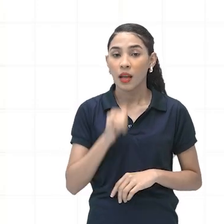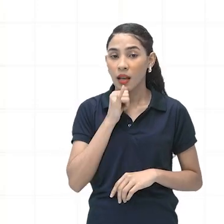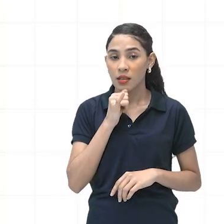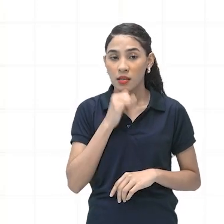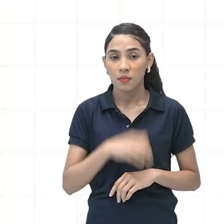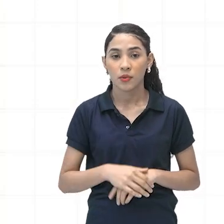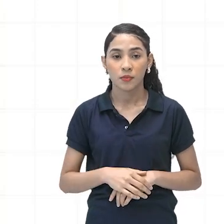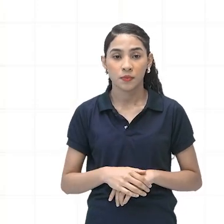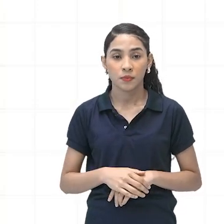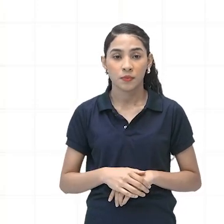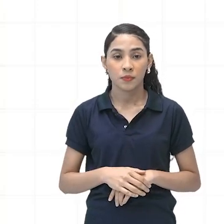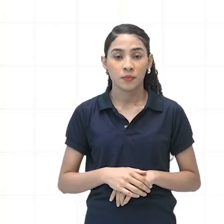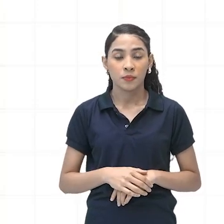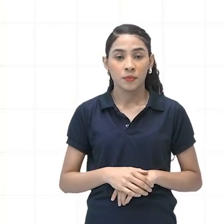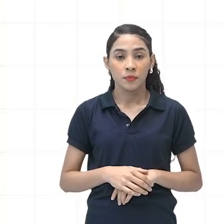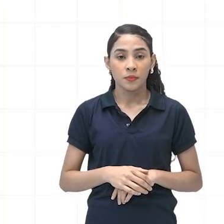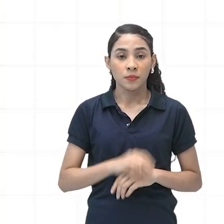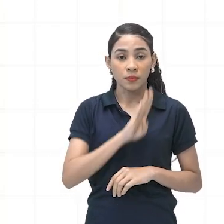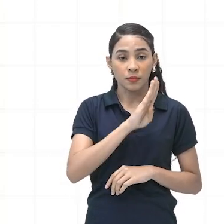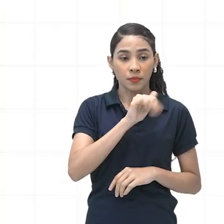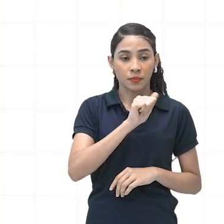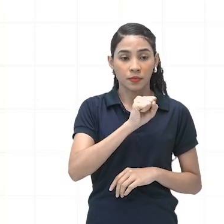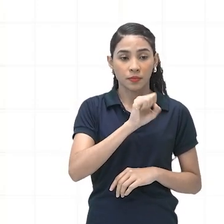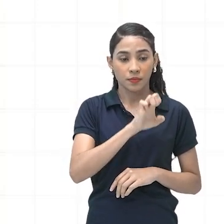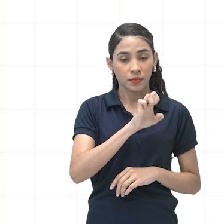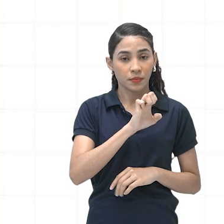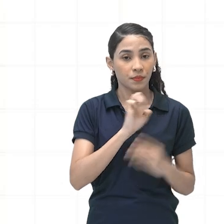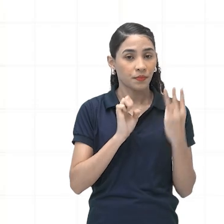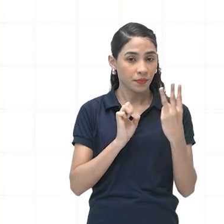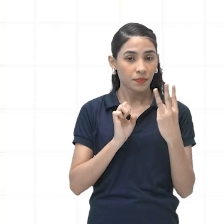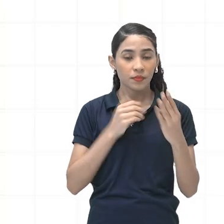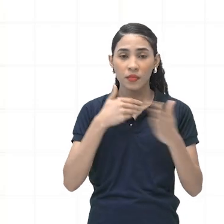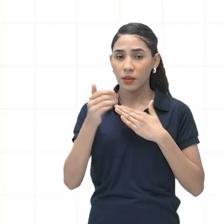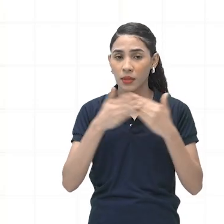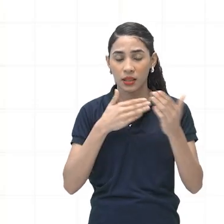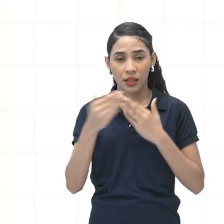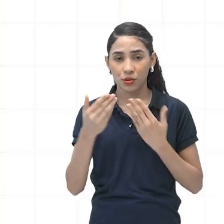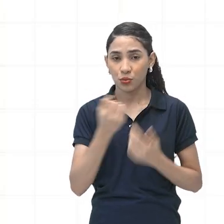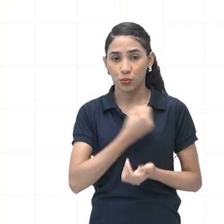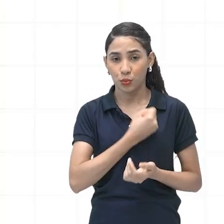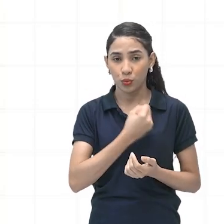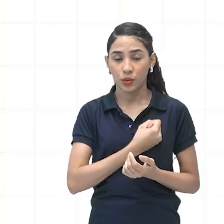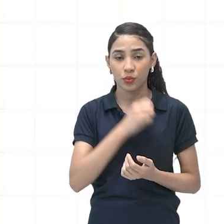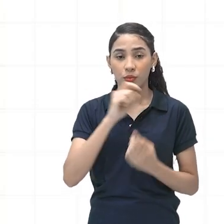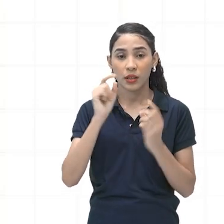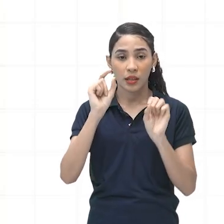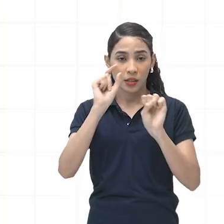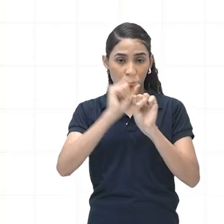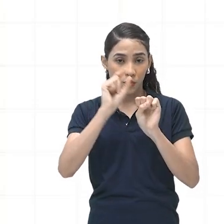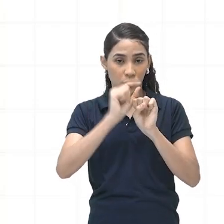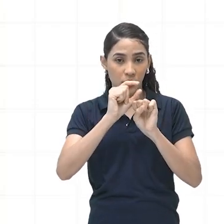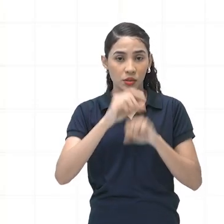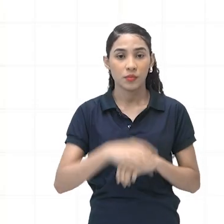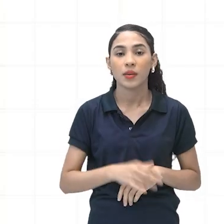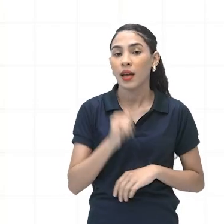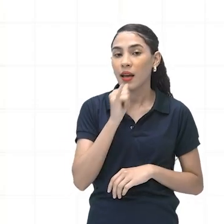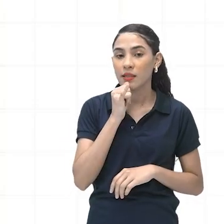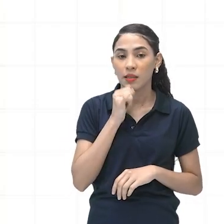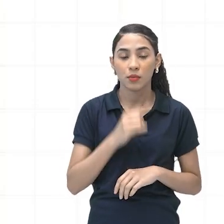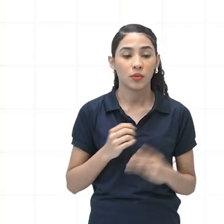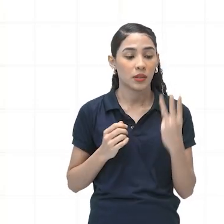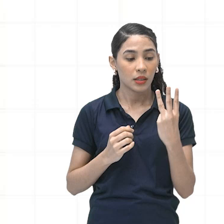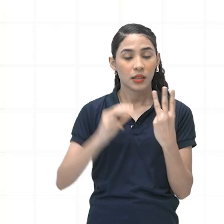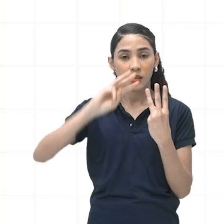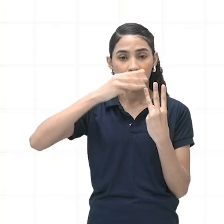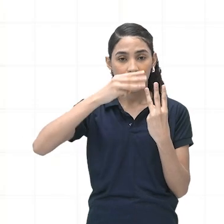base par, 3. Independente do valor do expoente, então 3 ao cubo vai ser